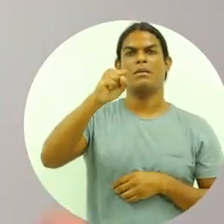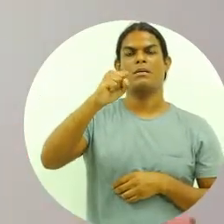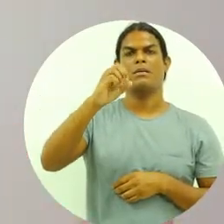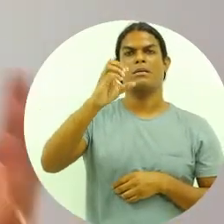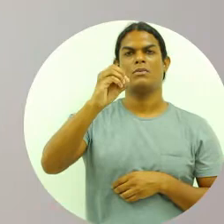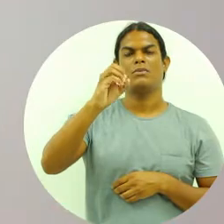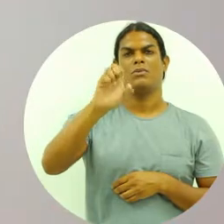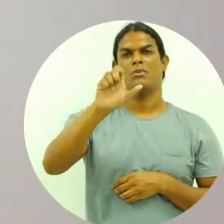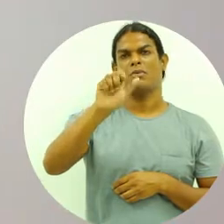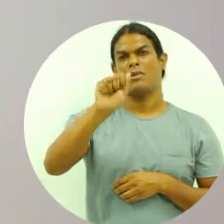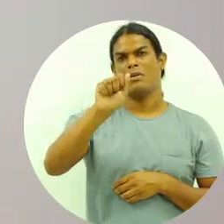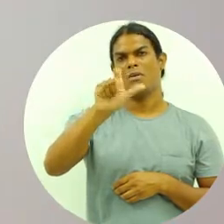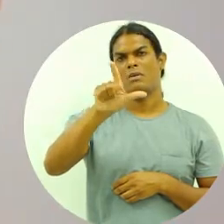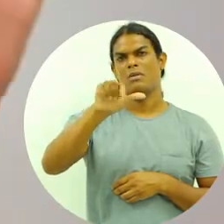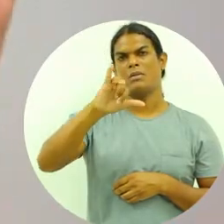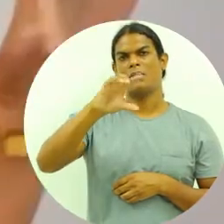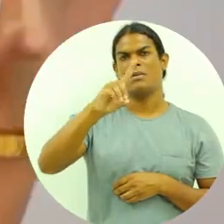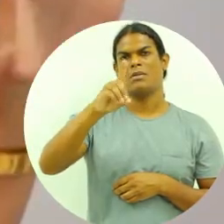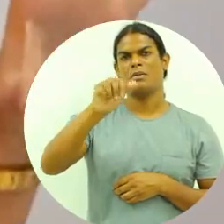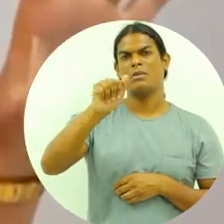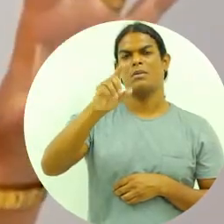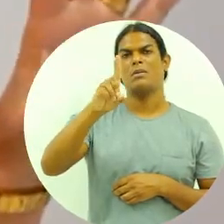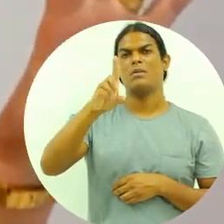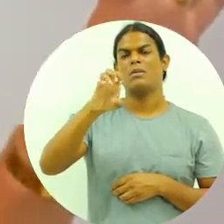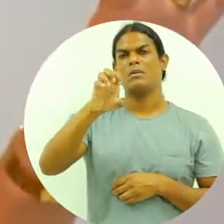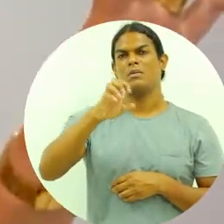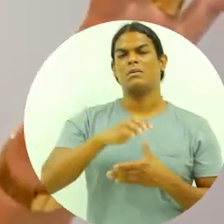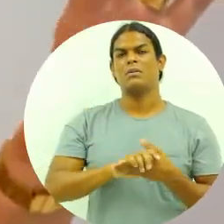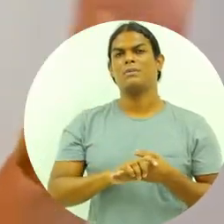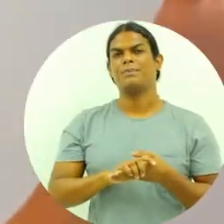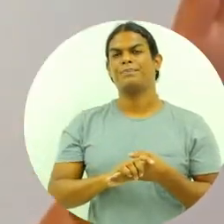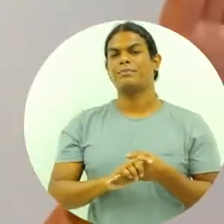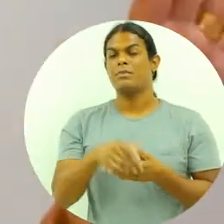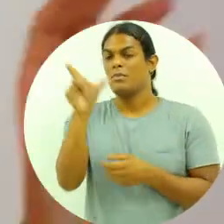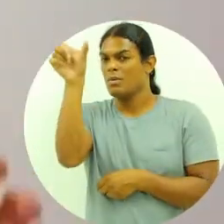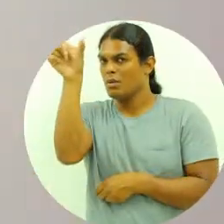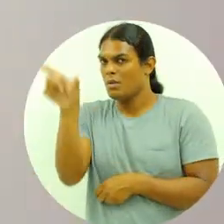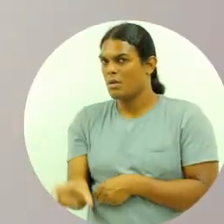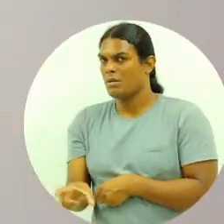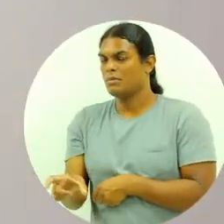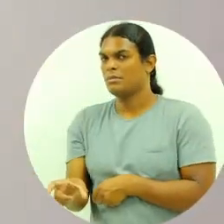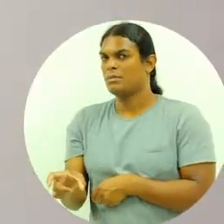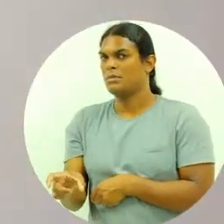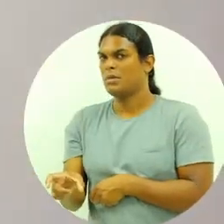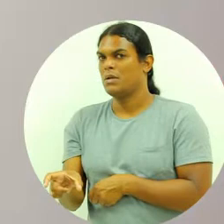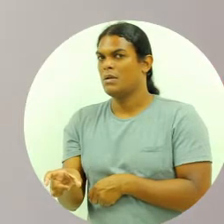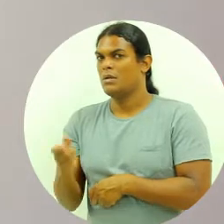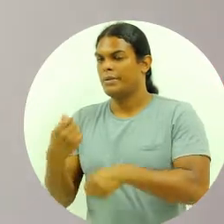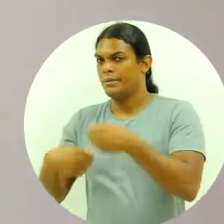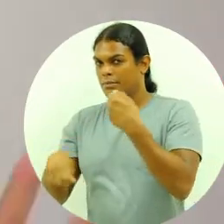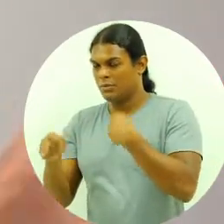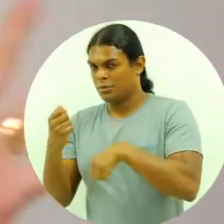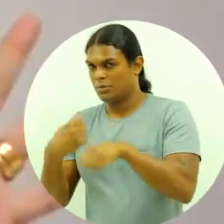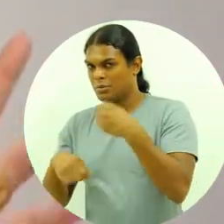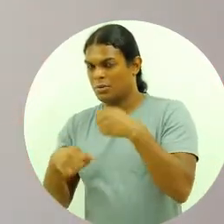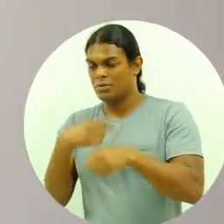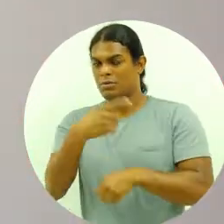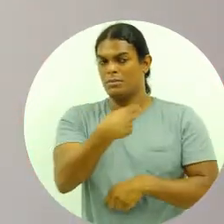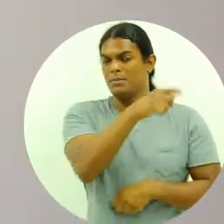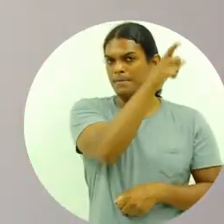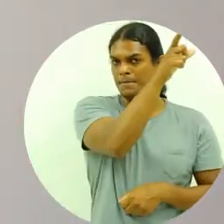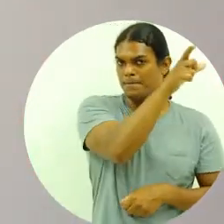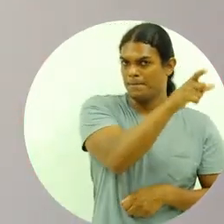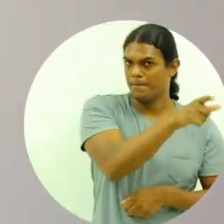focos distintos. O primeiro foco é na pessoa do administrado e o segundo foco na pessoa do administrador. Vamos